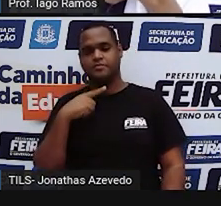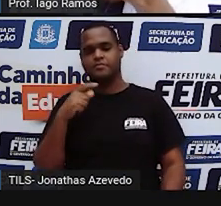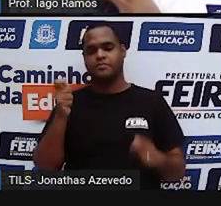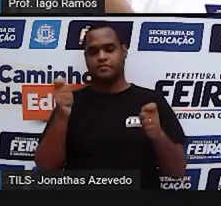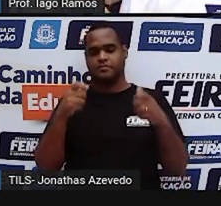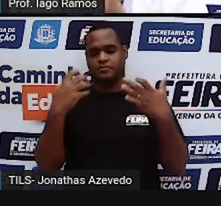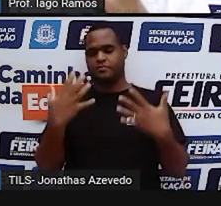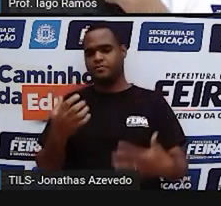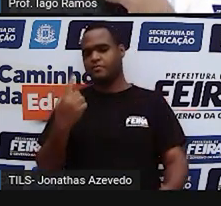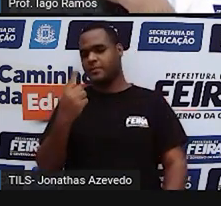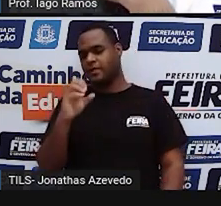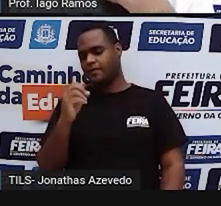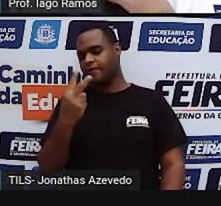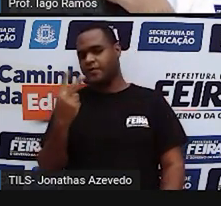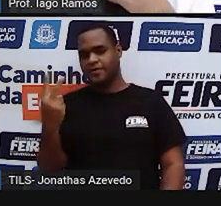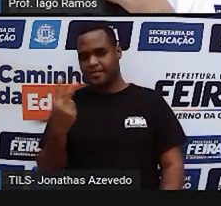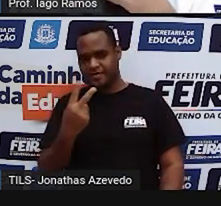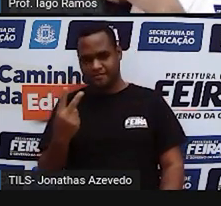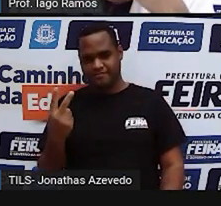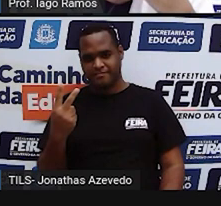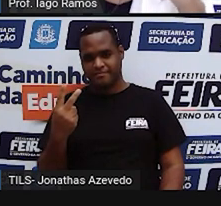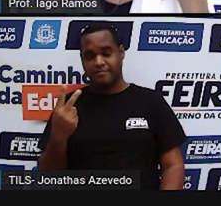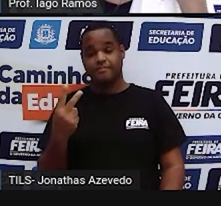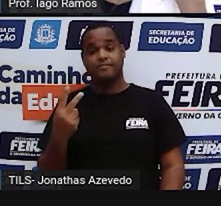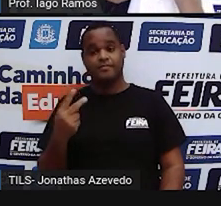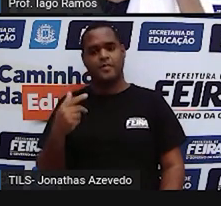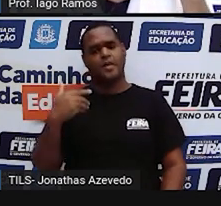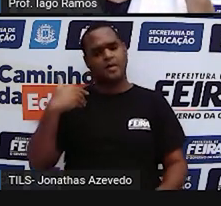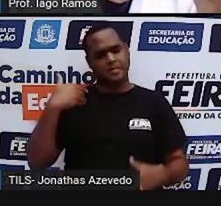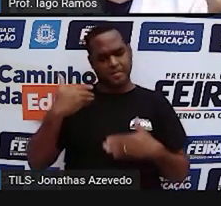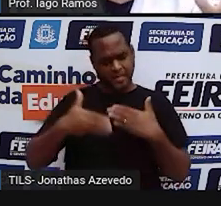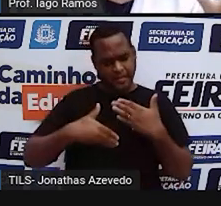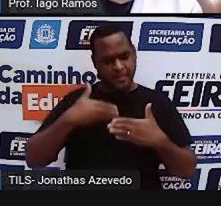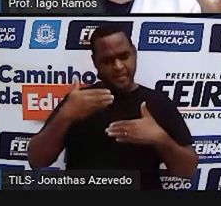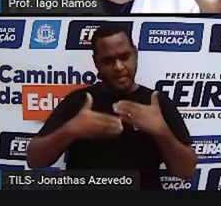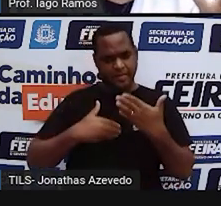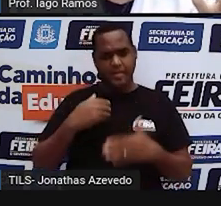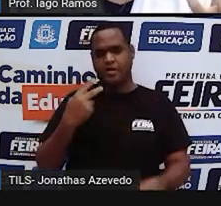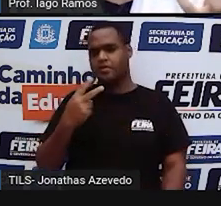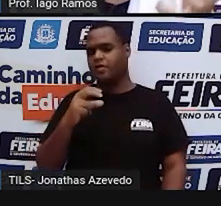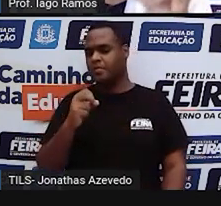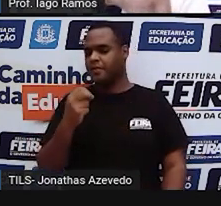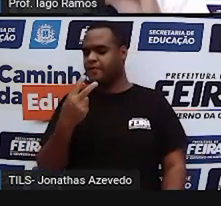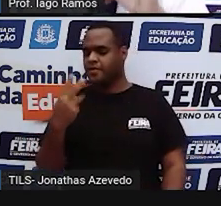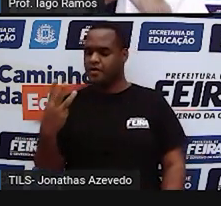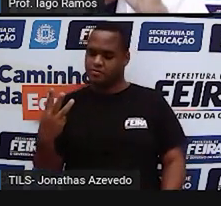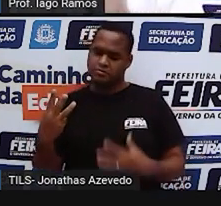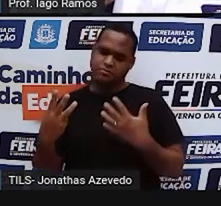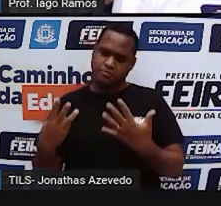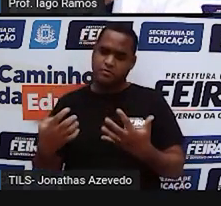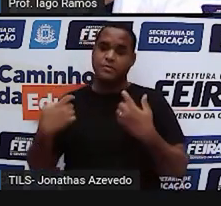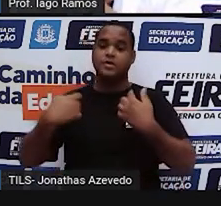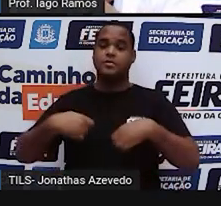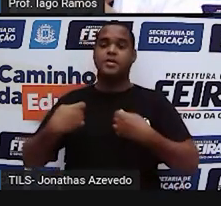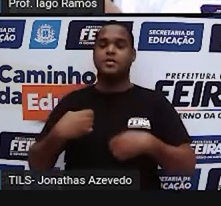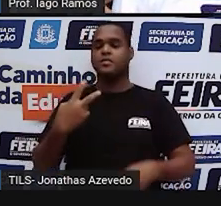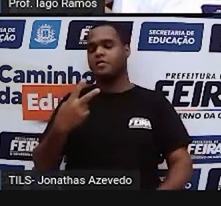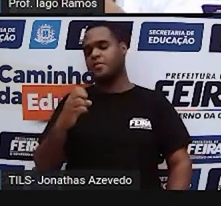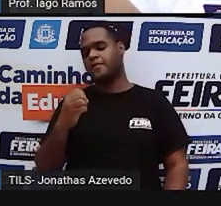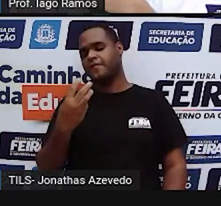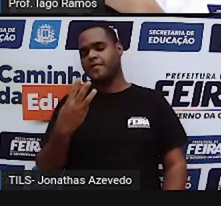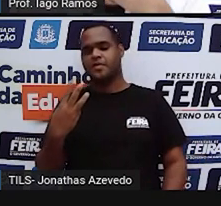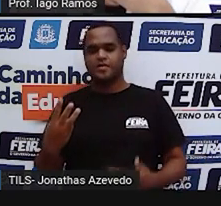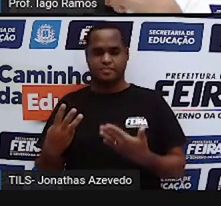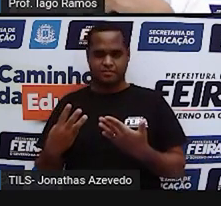somar 1022 Ah e assim vai se você tá bom de 2023 naquele passo